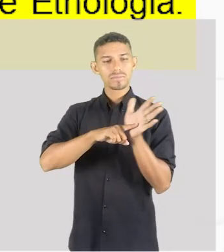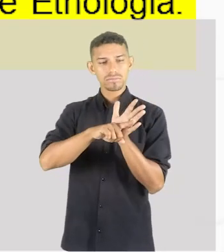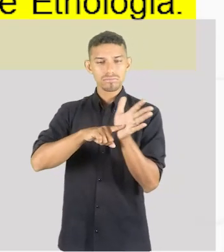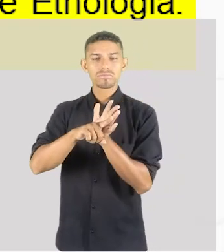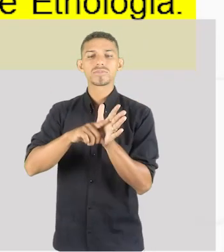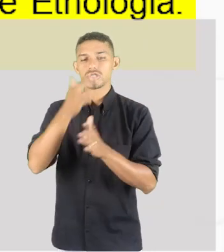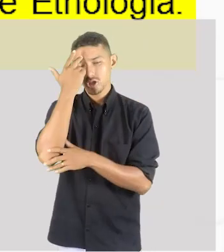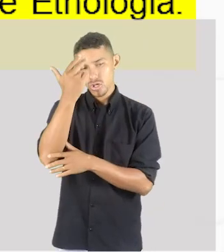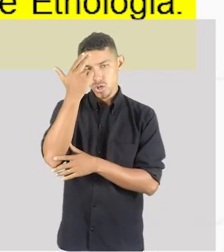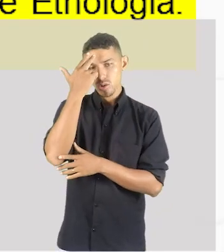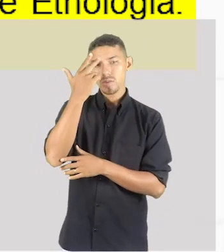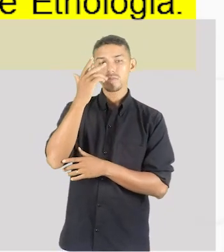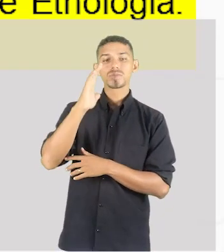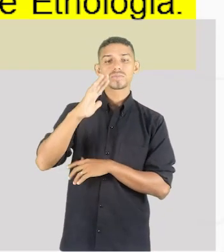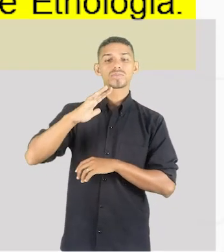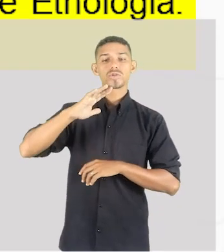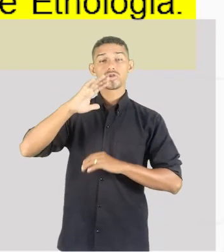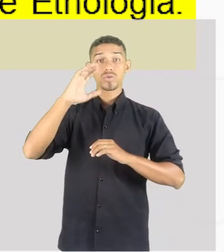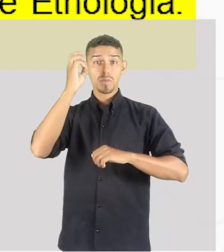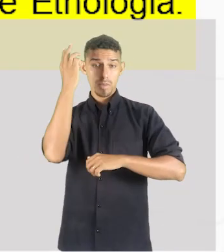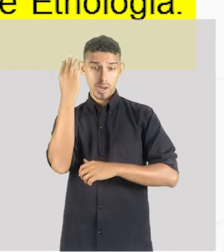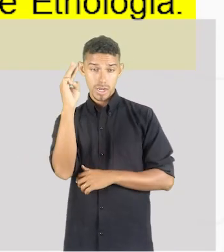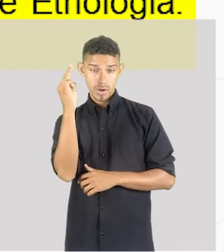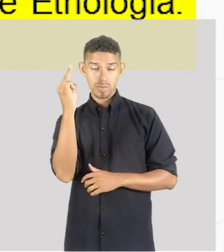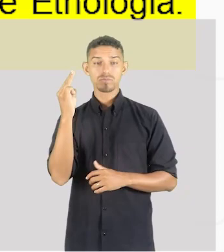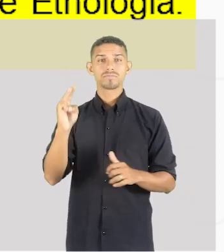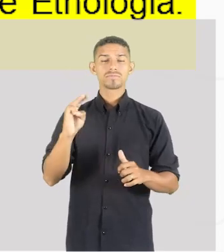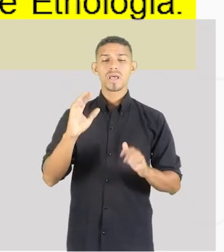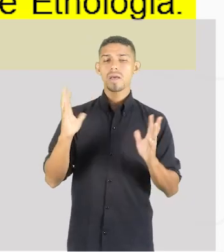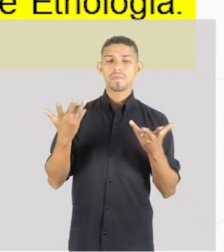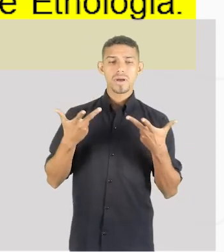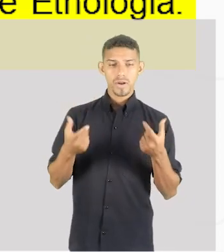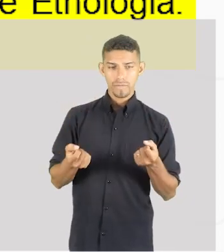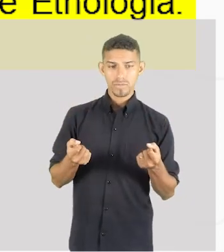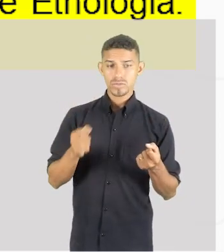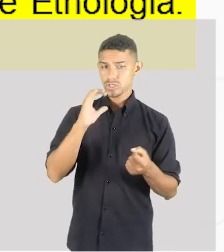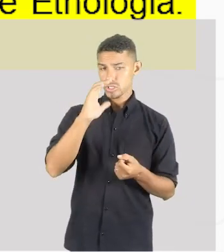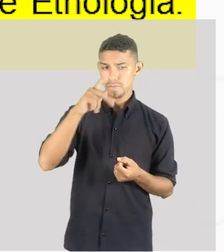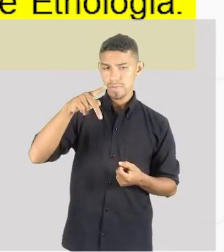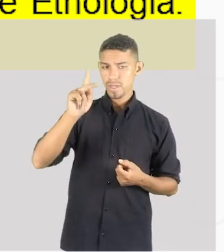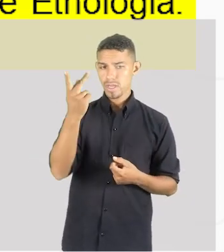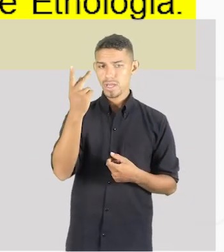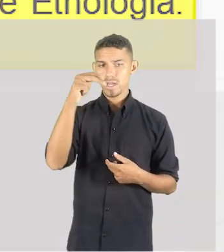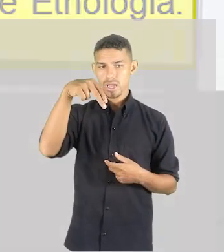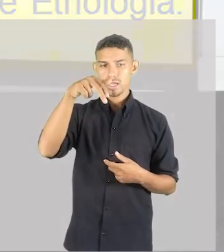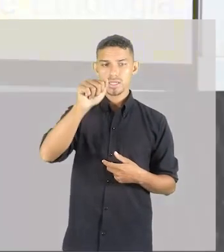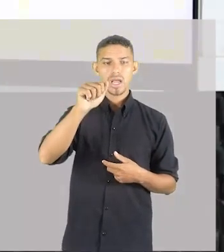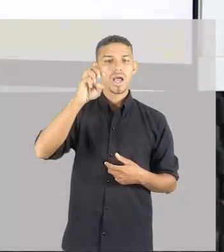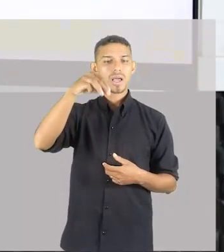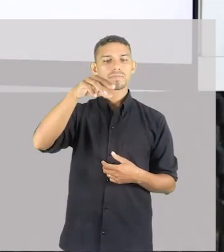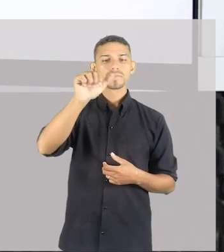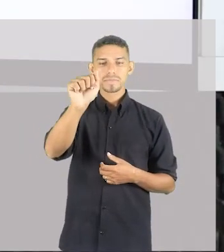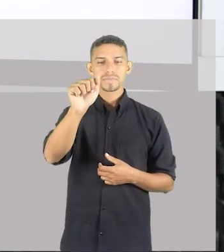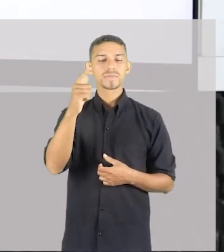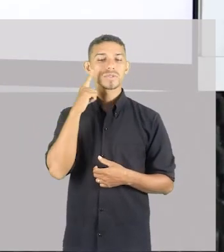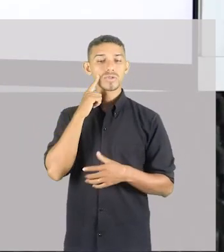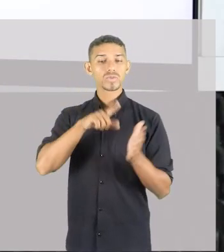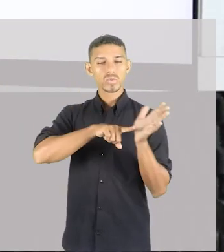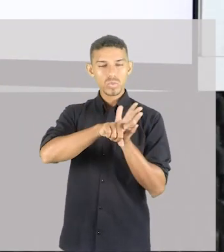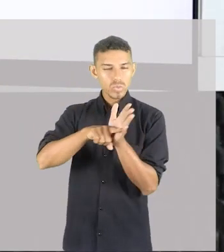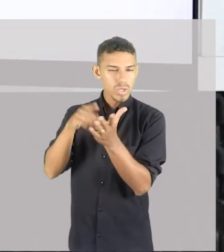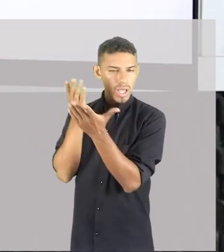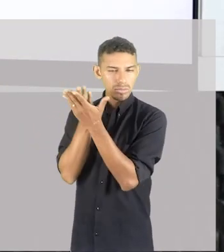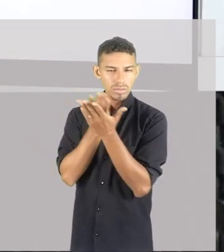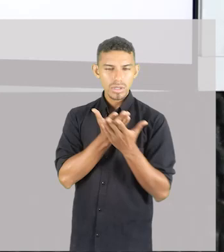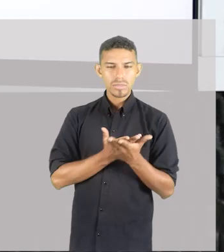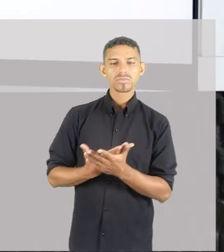História Natural e Arqueologia do Maranhão? É um lugar fabuloso. Estudo e valorização e preservação do acervo patrimonial,